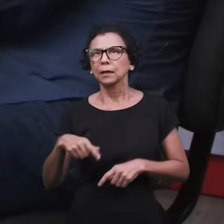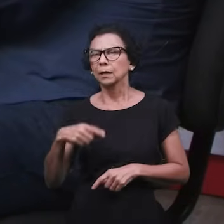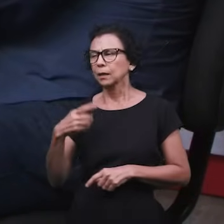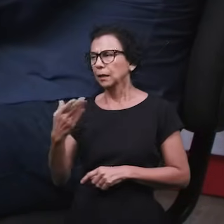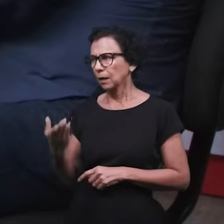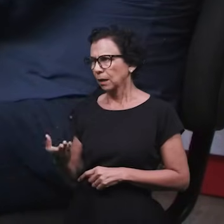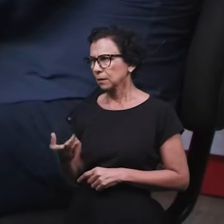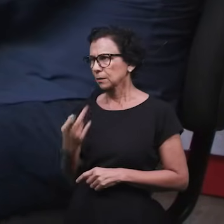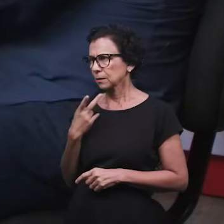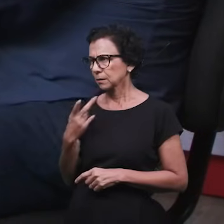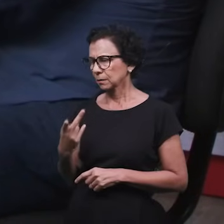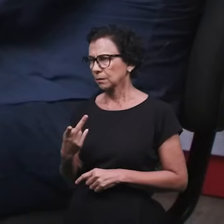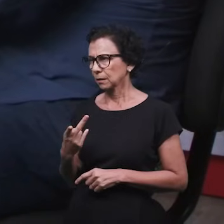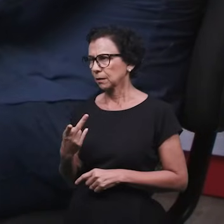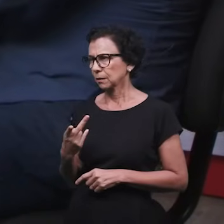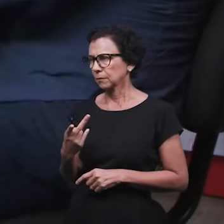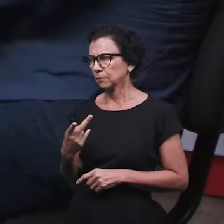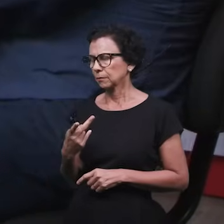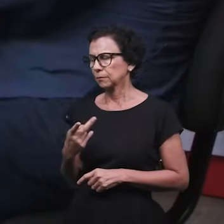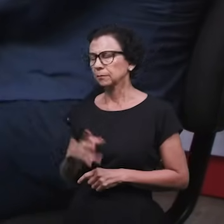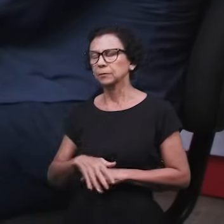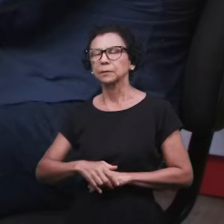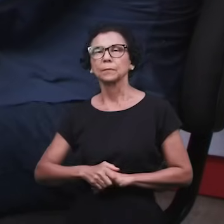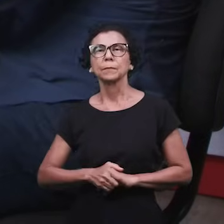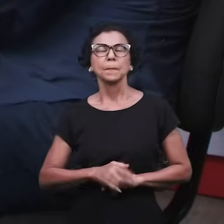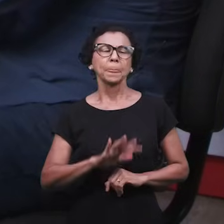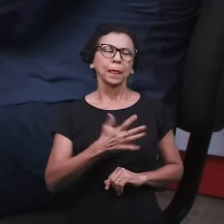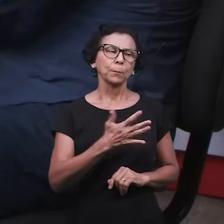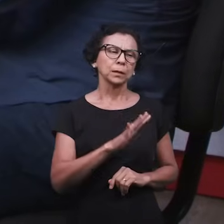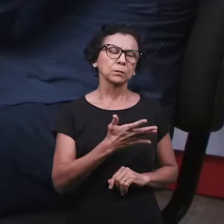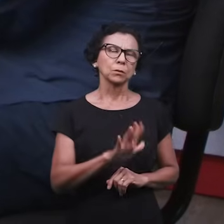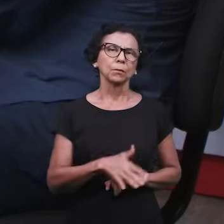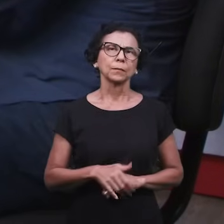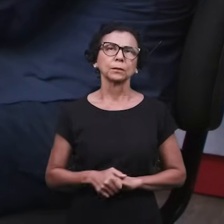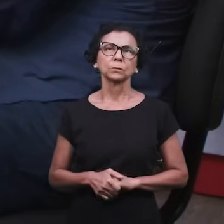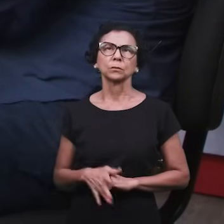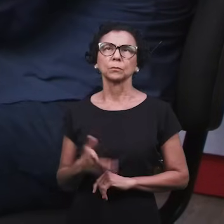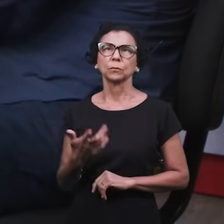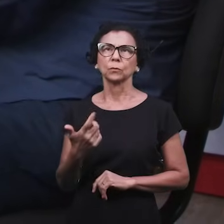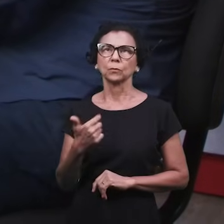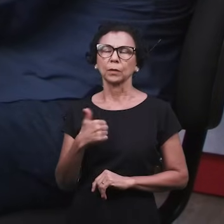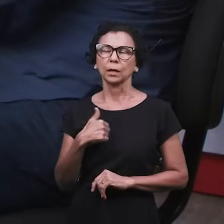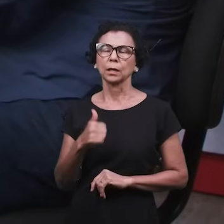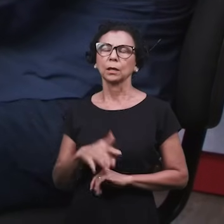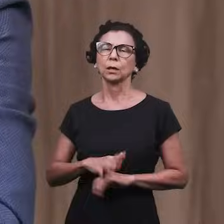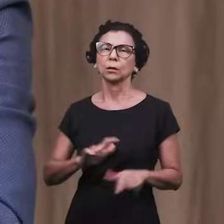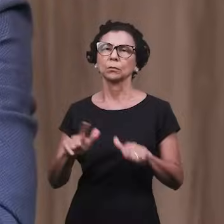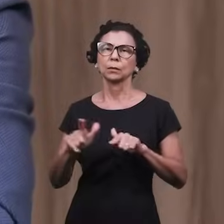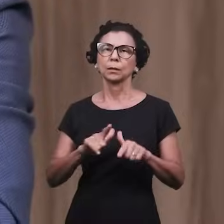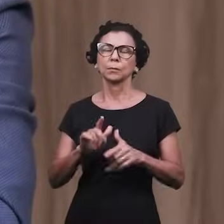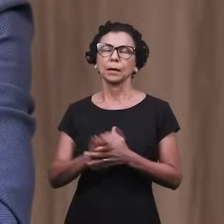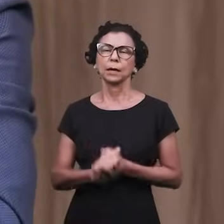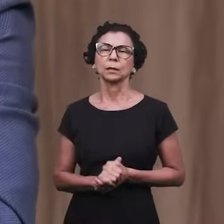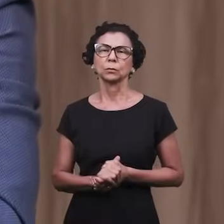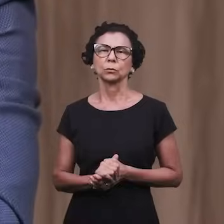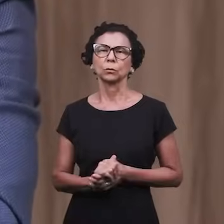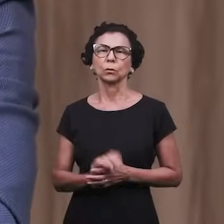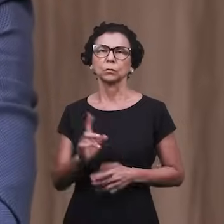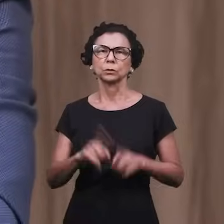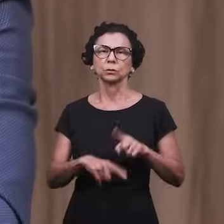não? É mais ou menos isso. Por exemplo, no meu caso, como eu trabalho com instrumentos sólidos, né,